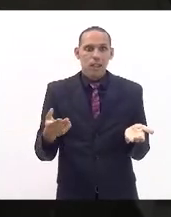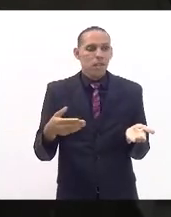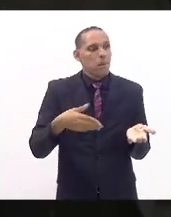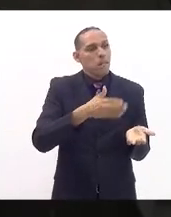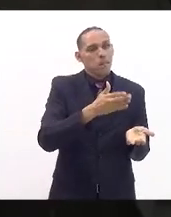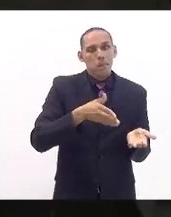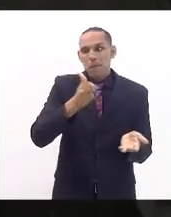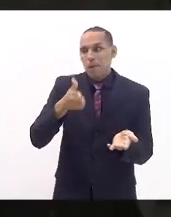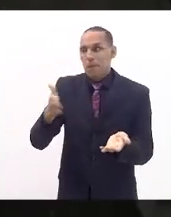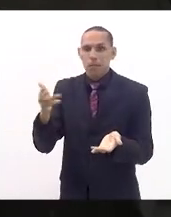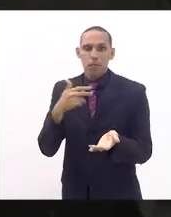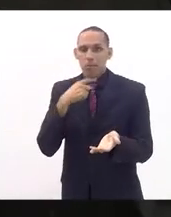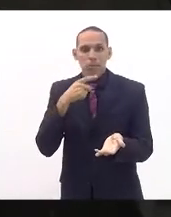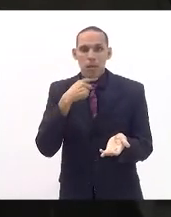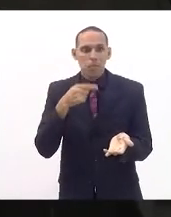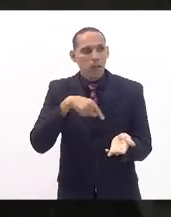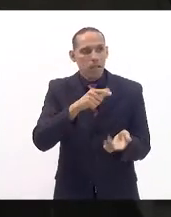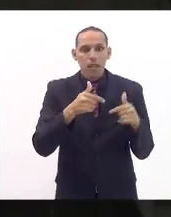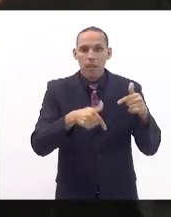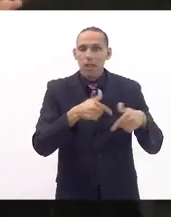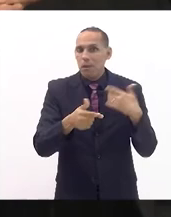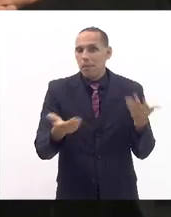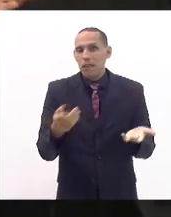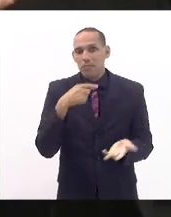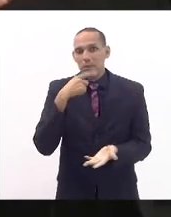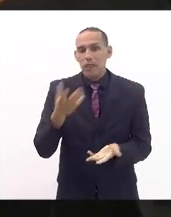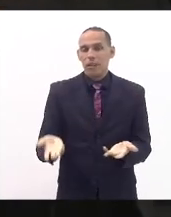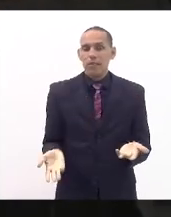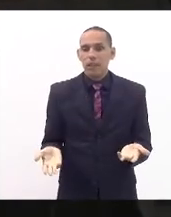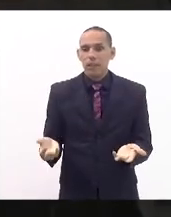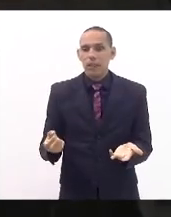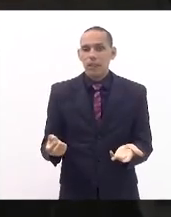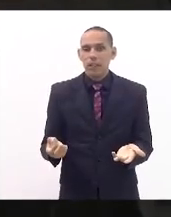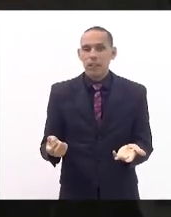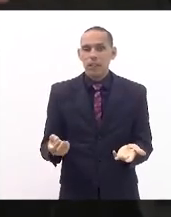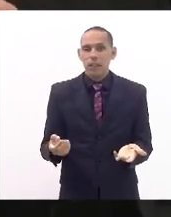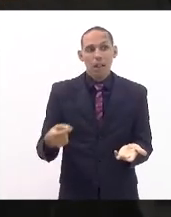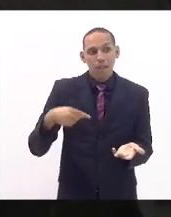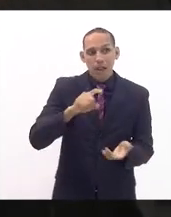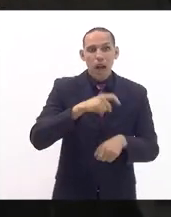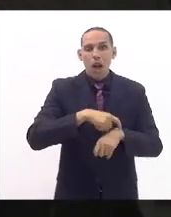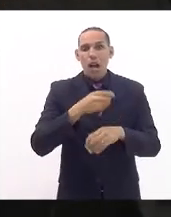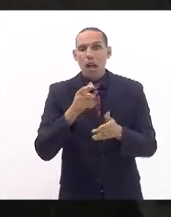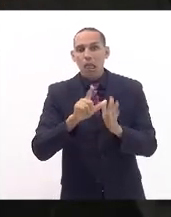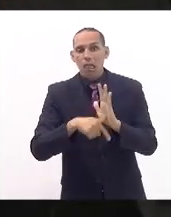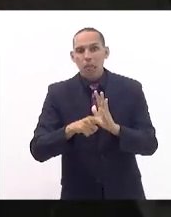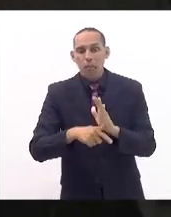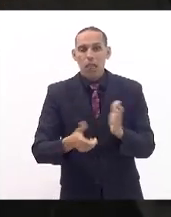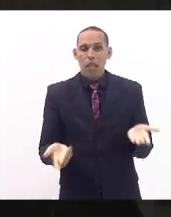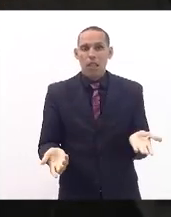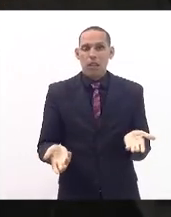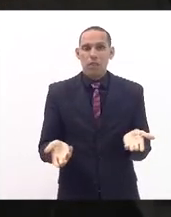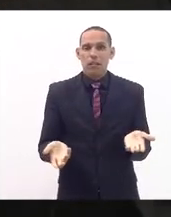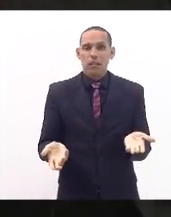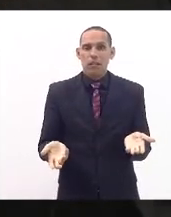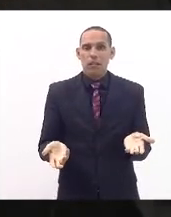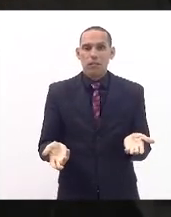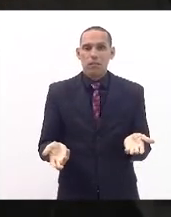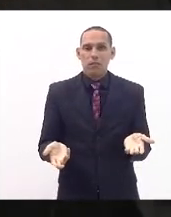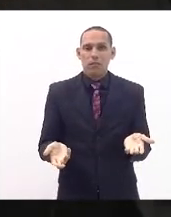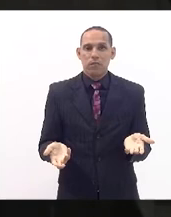deslocar para os seus trabalhos, se deslocam, perdem os horários, muitas vezes